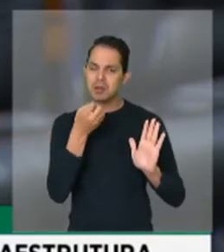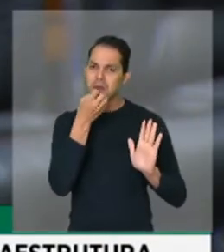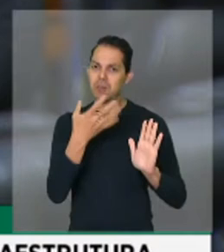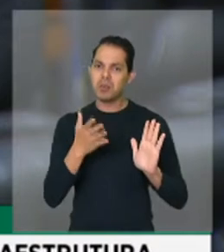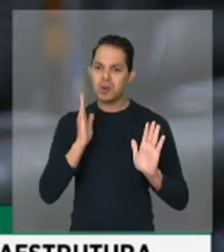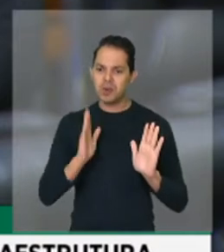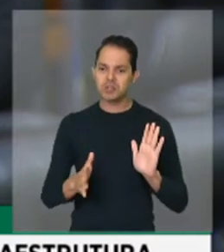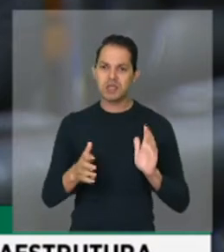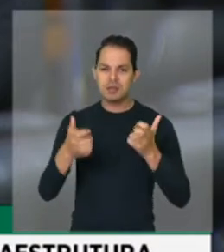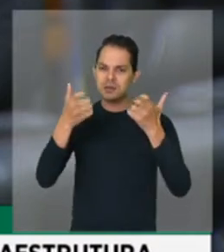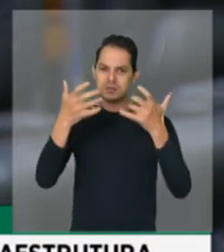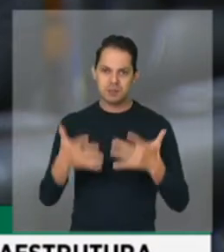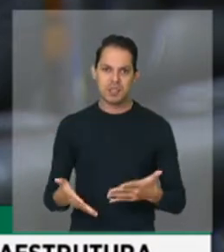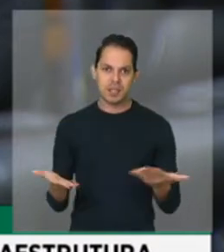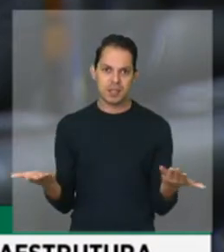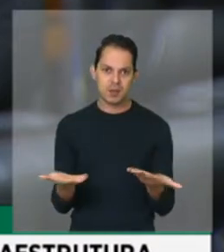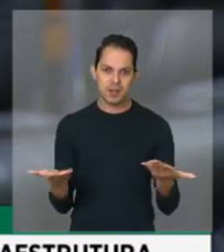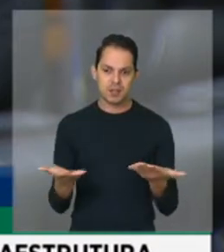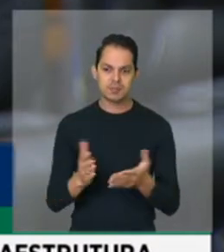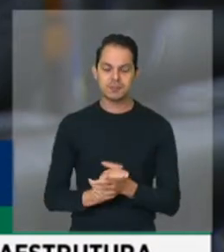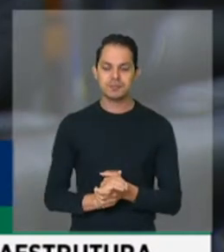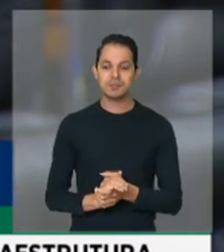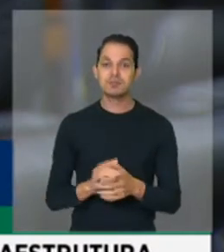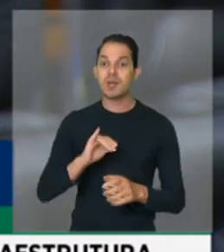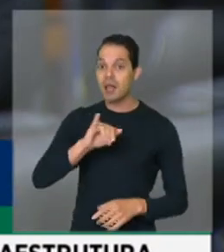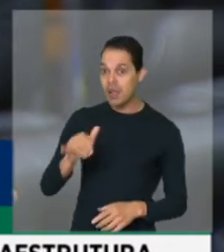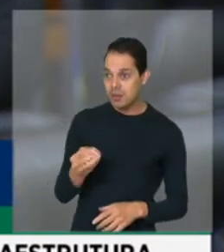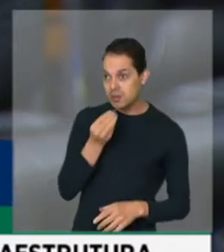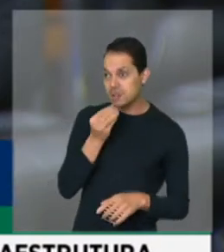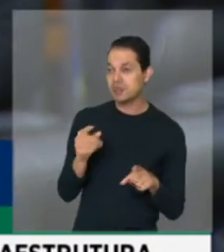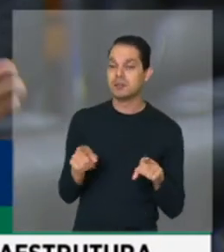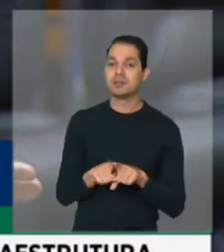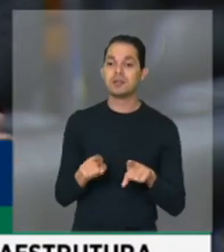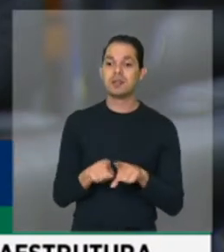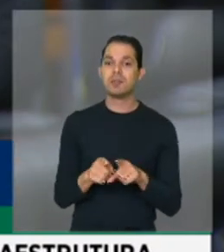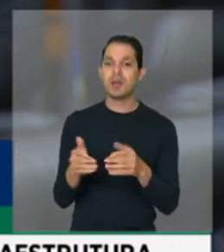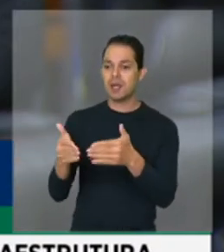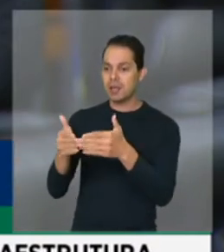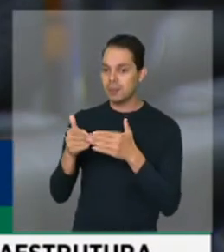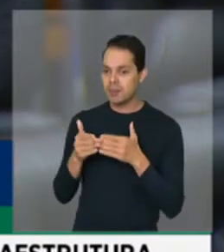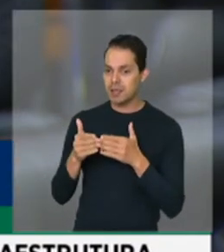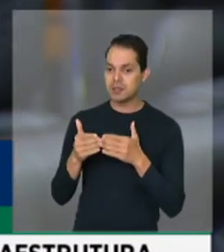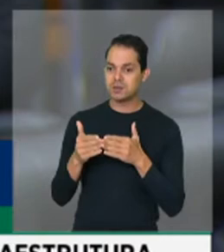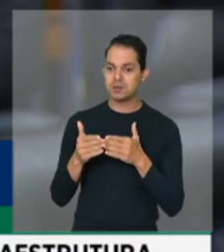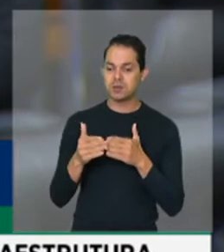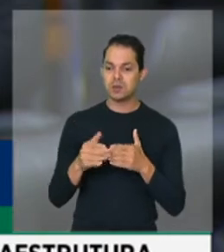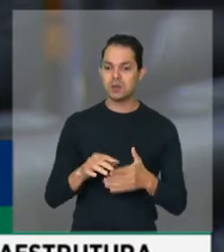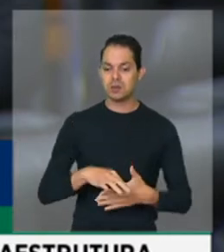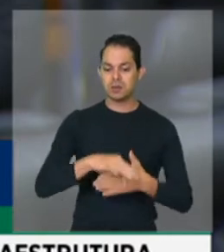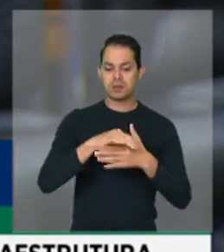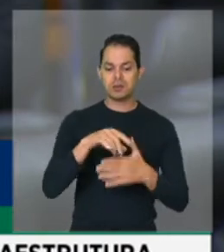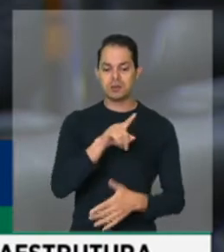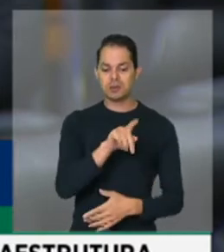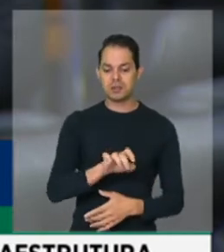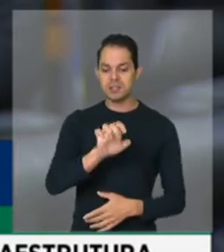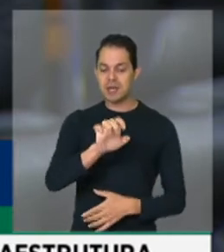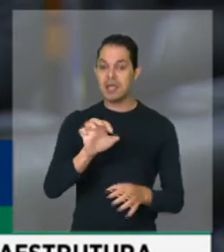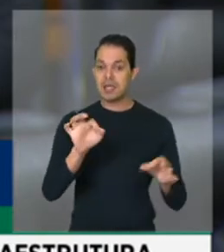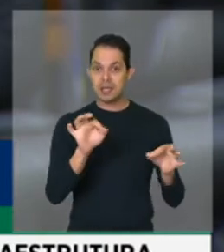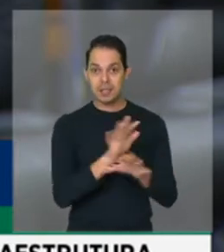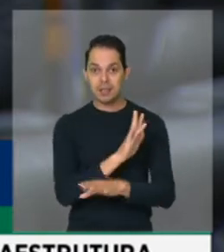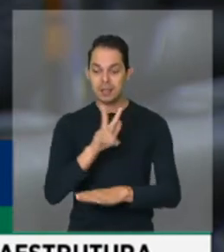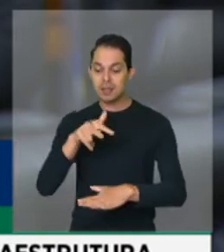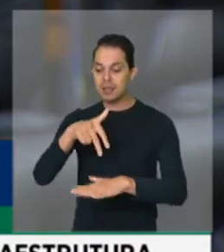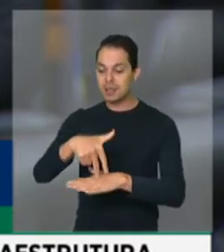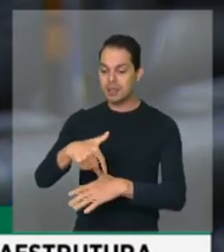razões que acabei de expor na orientação. E, aproveitando o ensejo, presidente, peço a Vossa Excelência, na sequência do líder Zé Guimarães, para falar pela oposição.